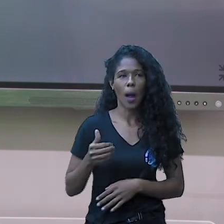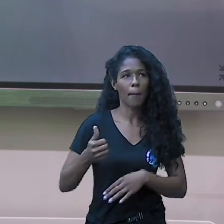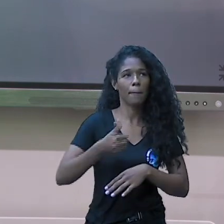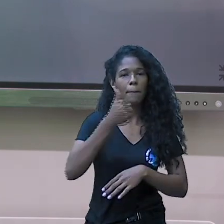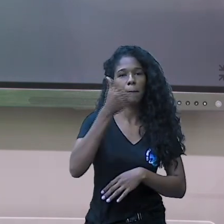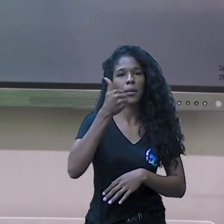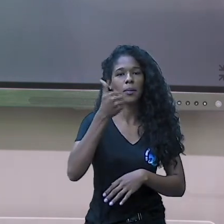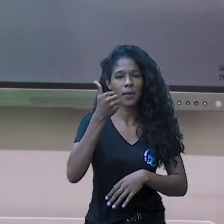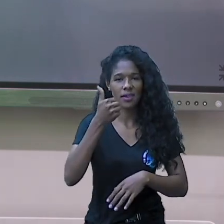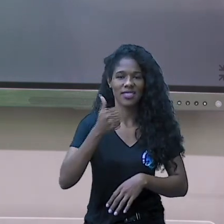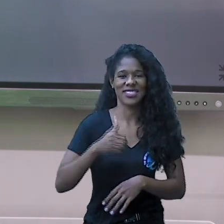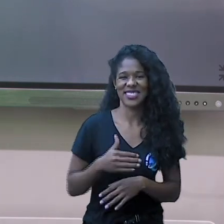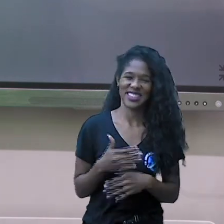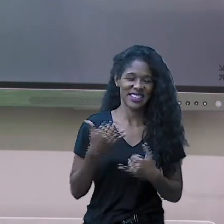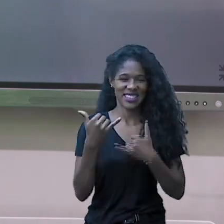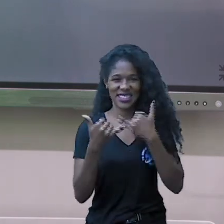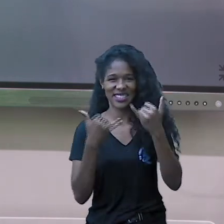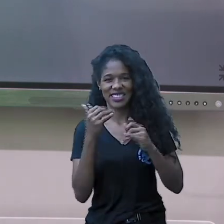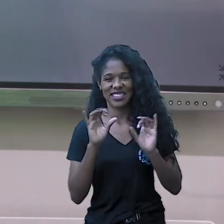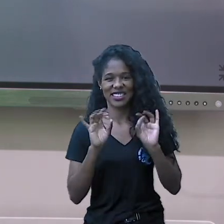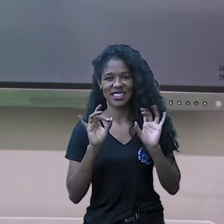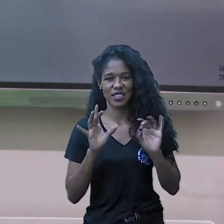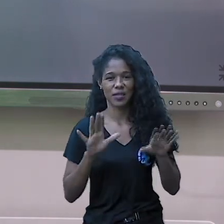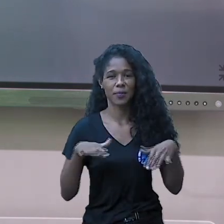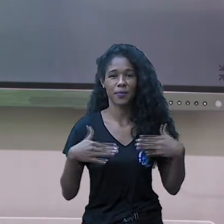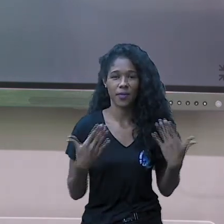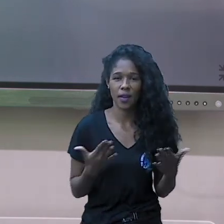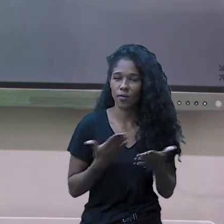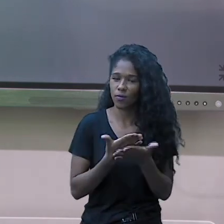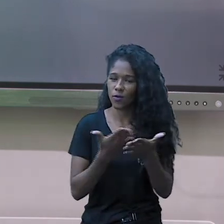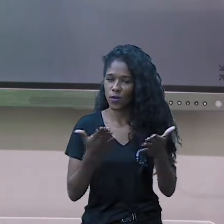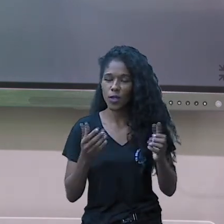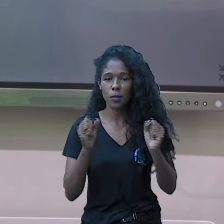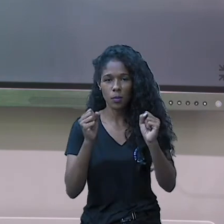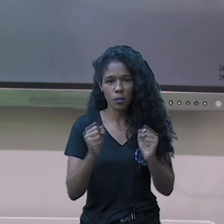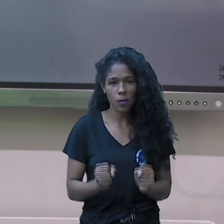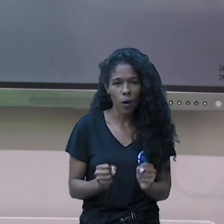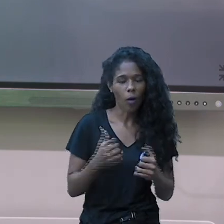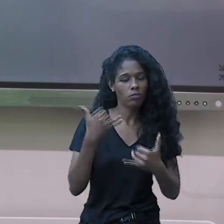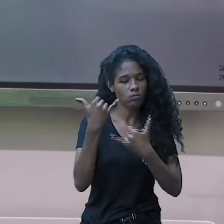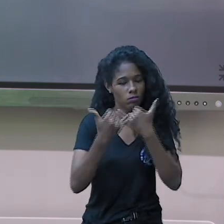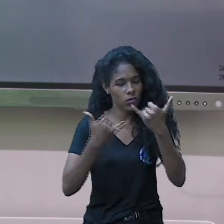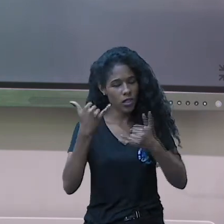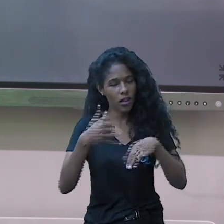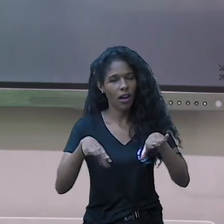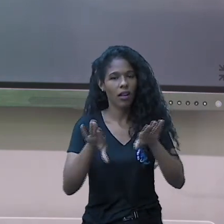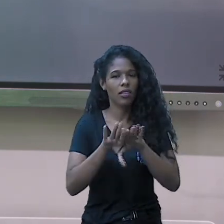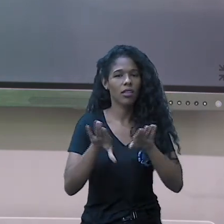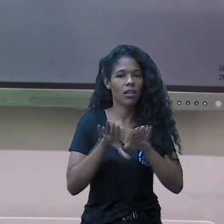ver ali. Vou deixar vocês lá, vocês podem acessar aí a plataforma